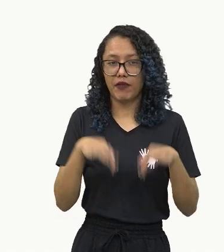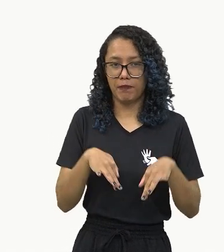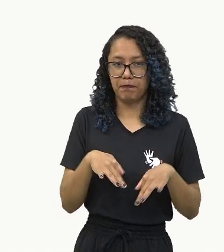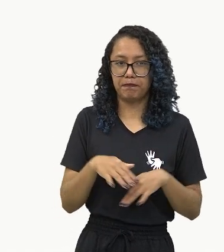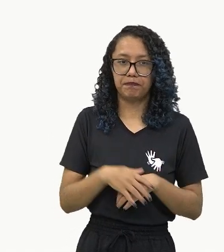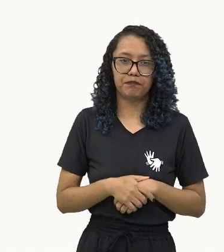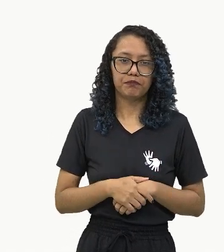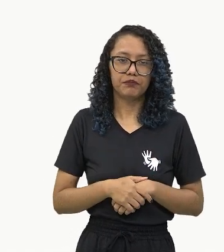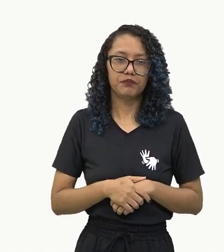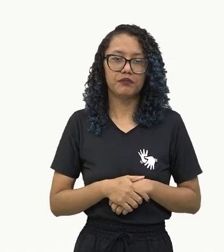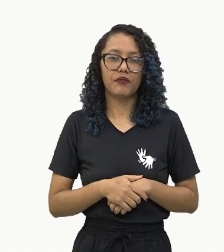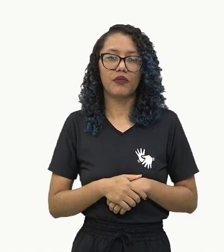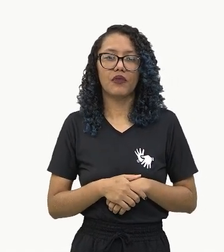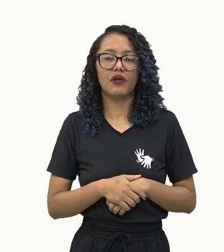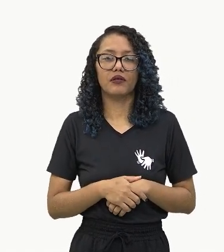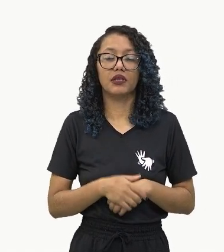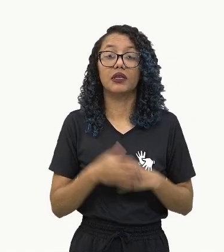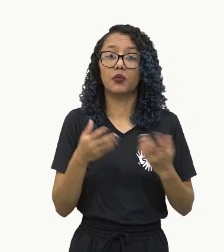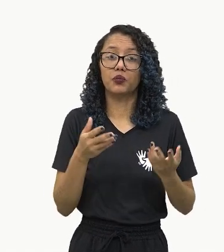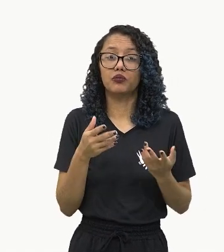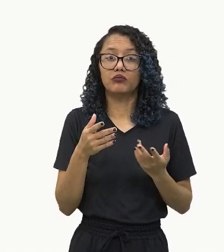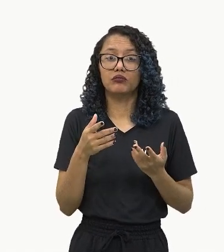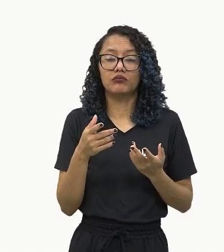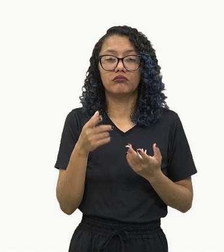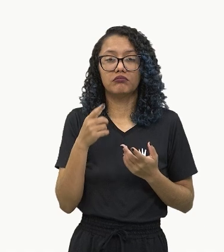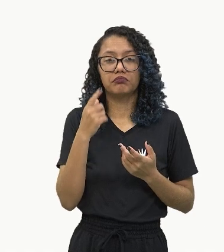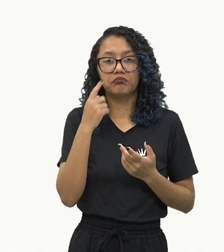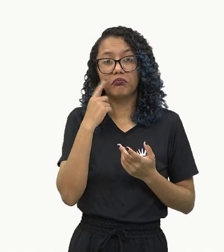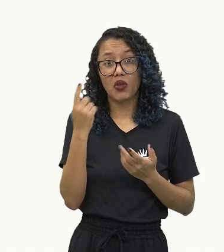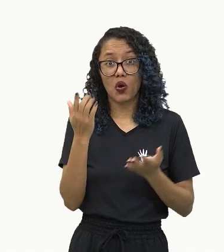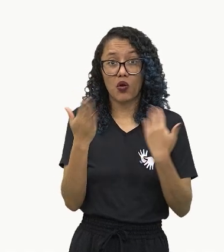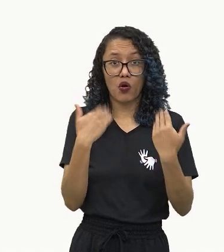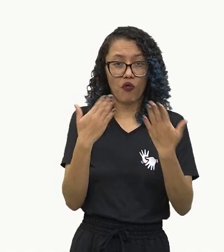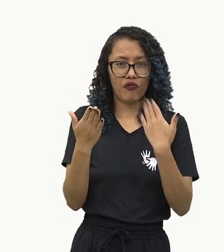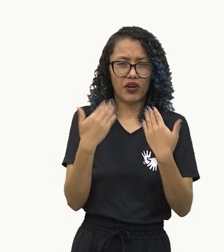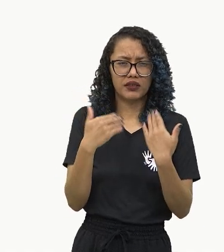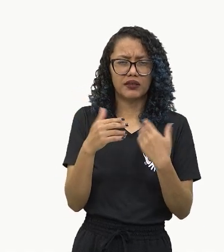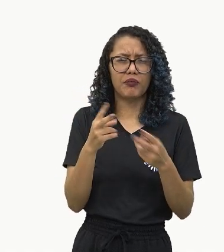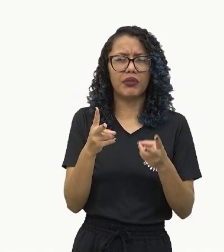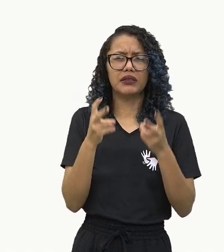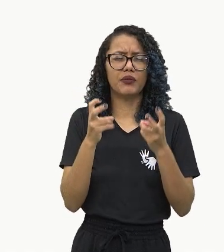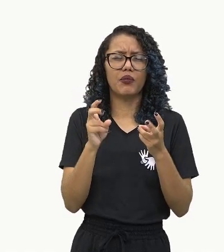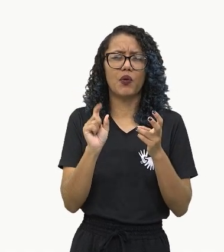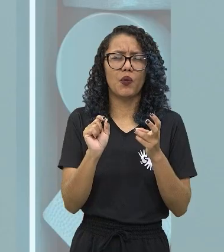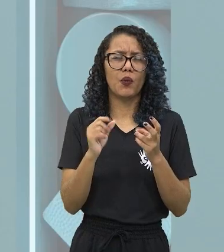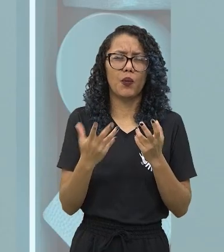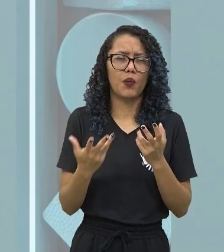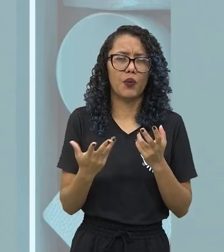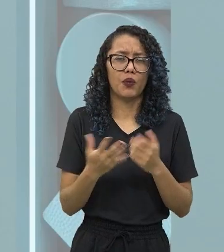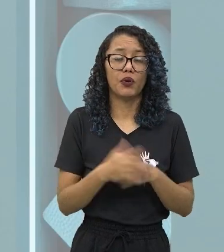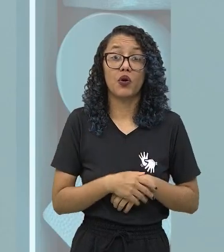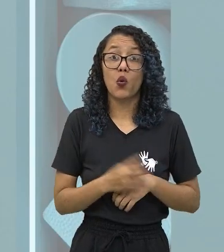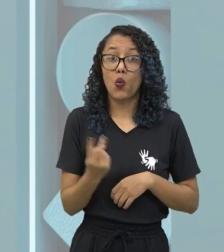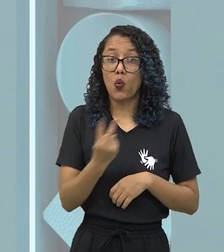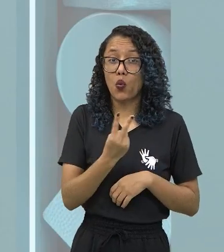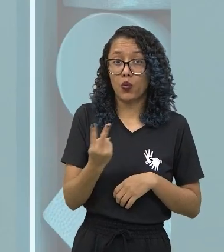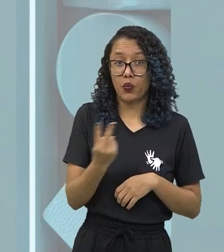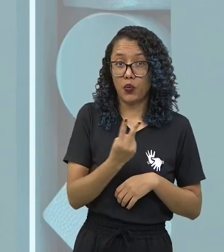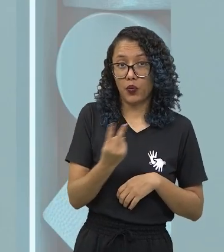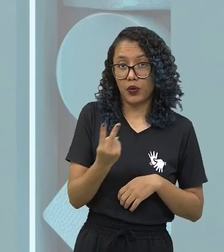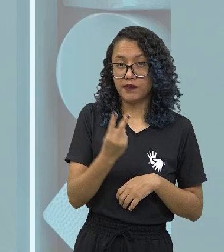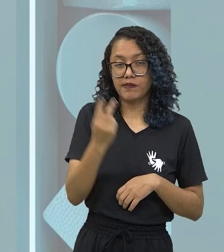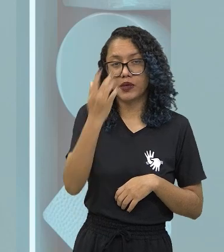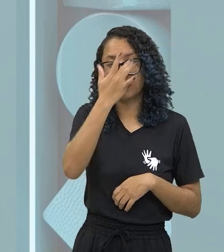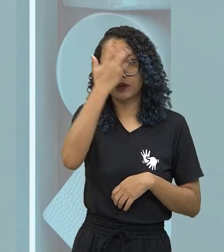né? Perceberam aqui, pessoal? Na charla, vocês perceberam que os dois interlocutores,